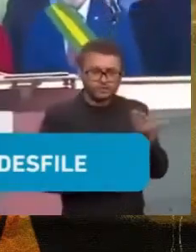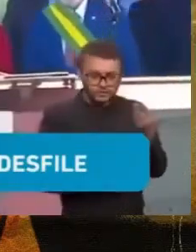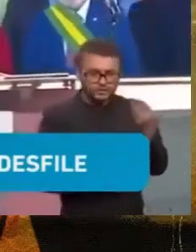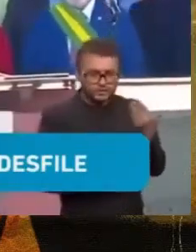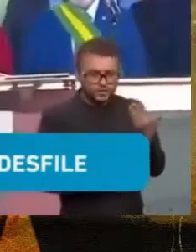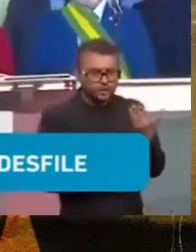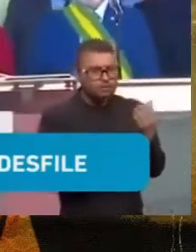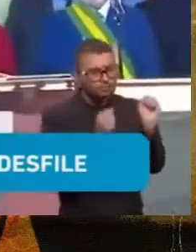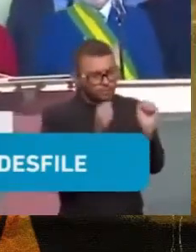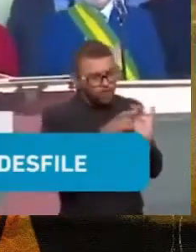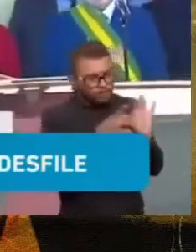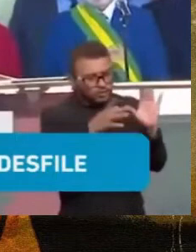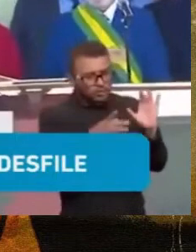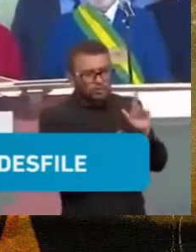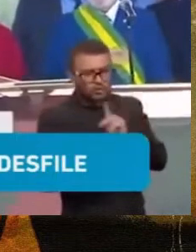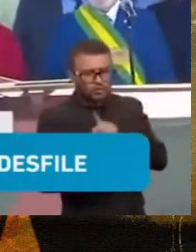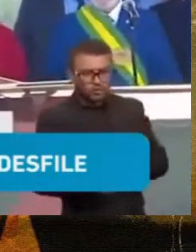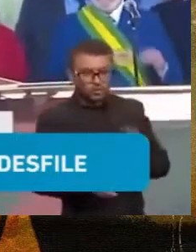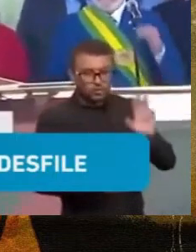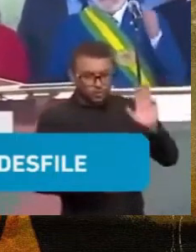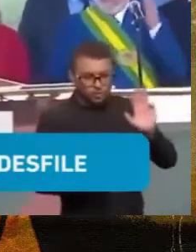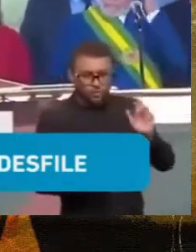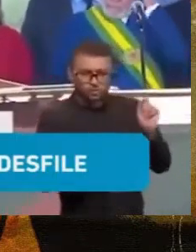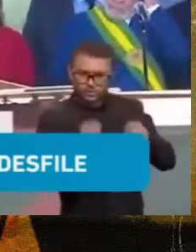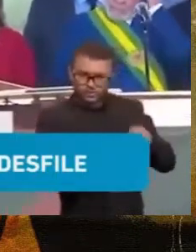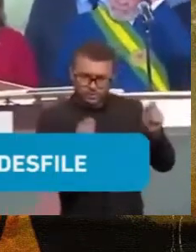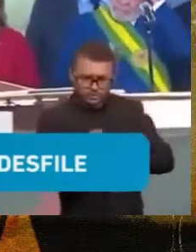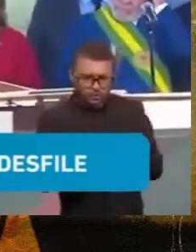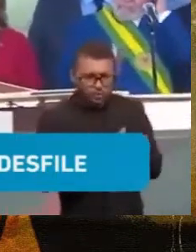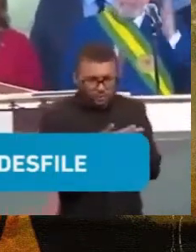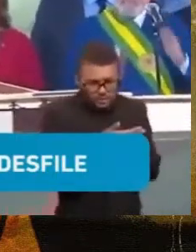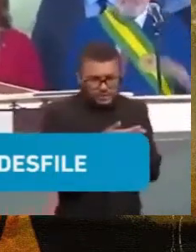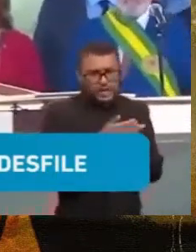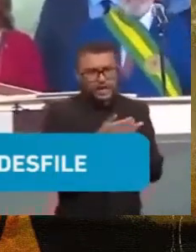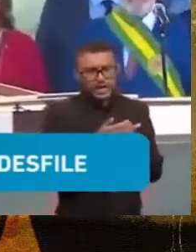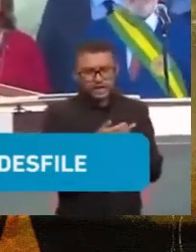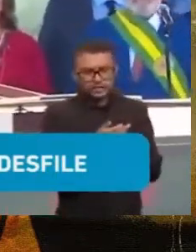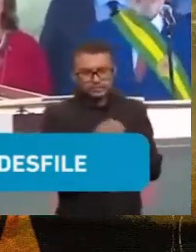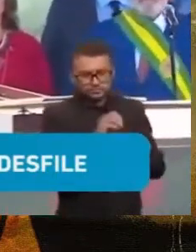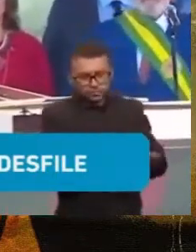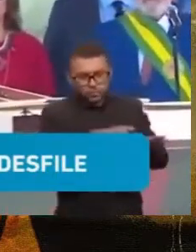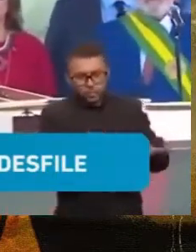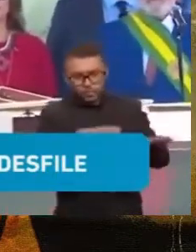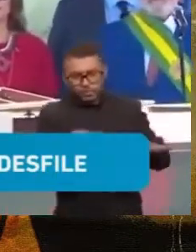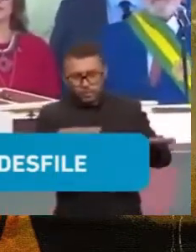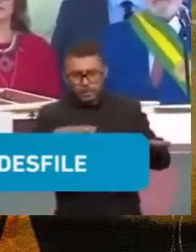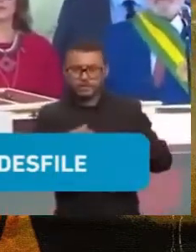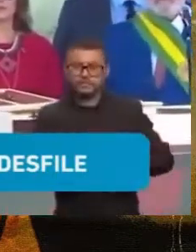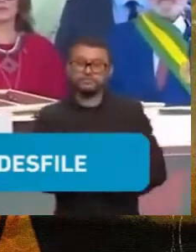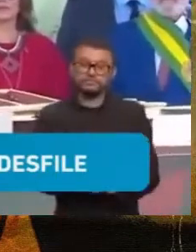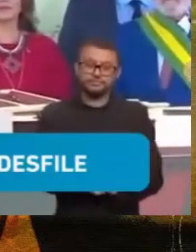o general Carmona vai solicitar autorização ao presidente da República para dar início ao desfile.